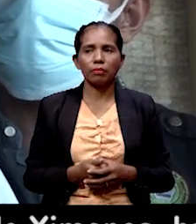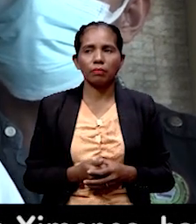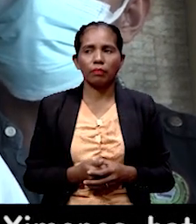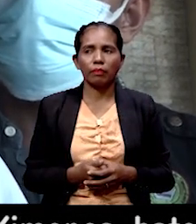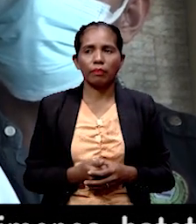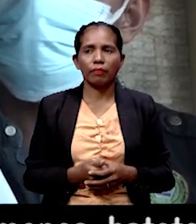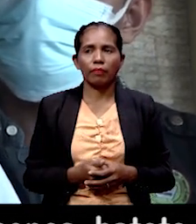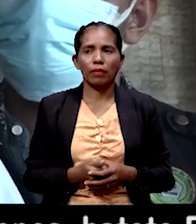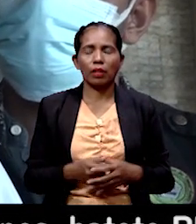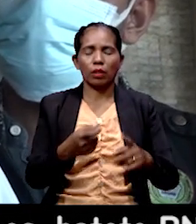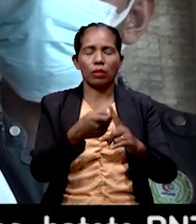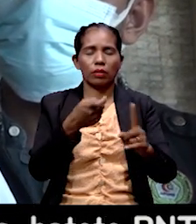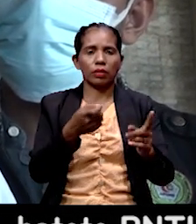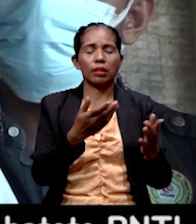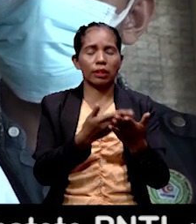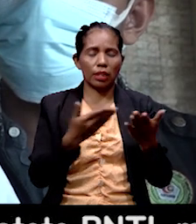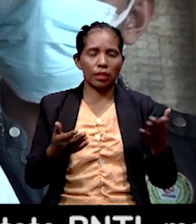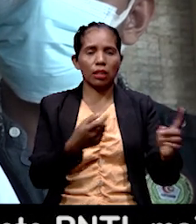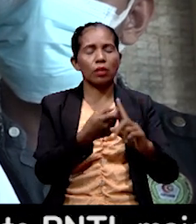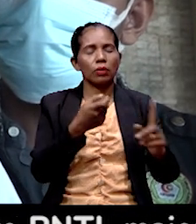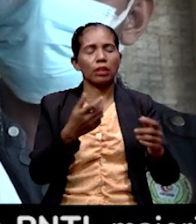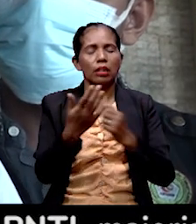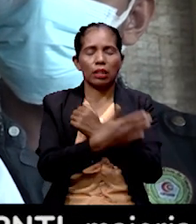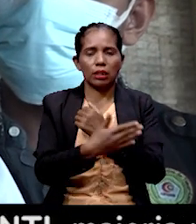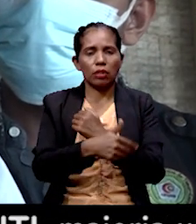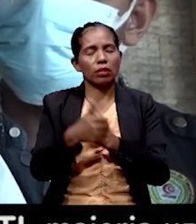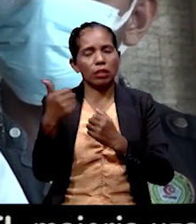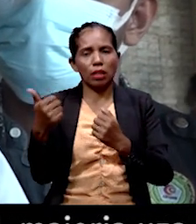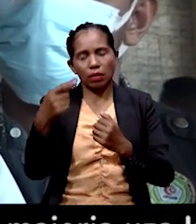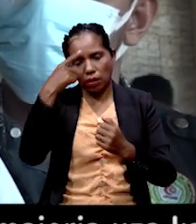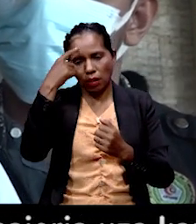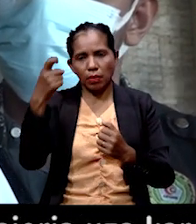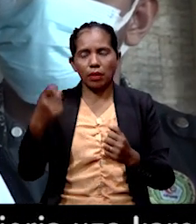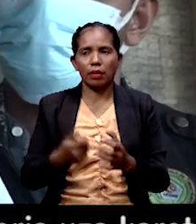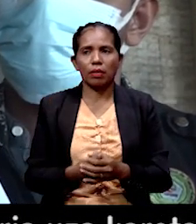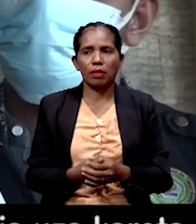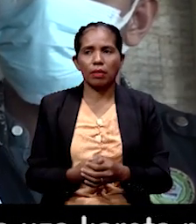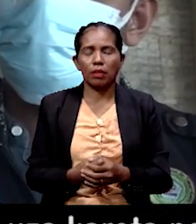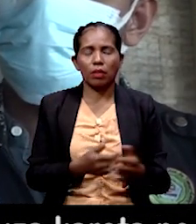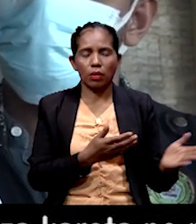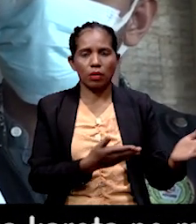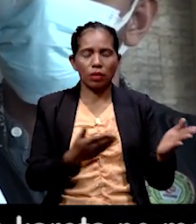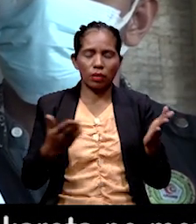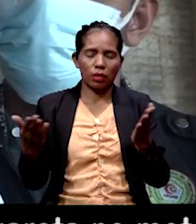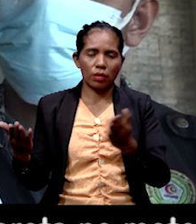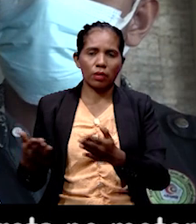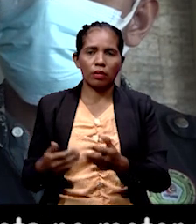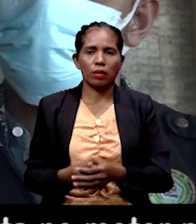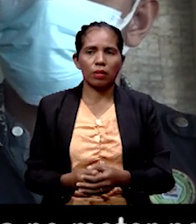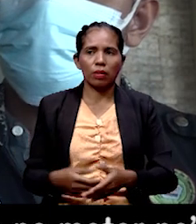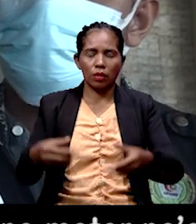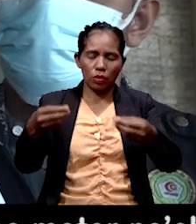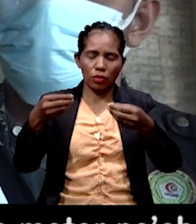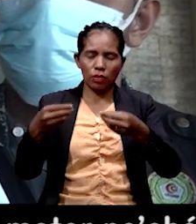produsen sira importa husu husi liur tambane maka sira husu distributor maka ofrese ayam potong